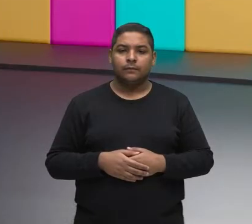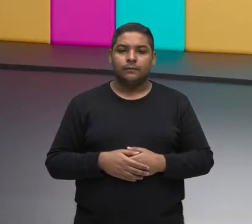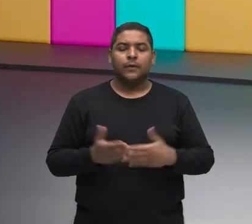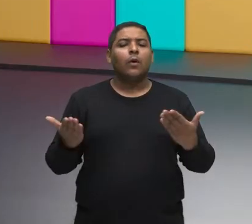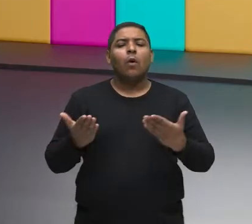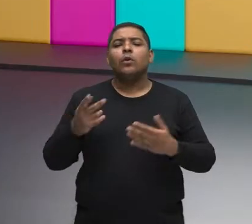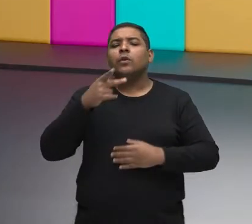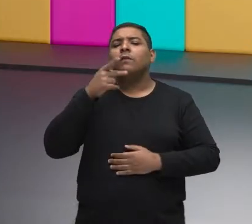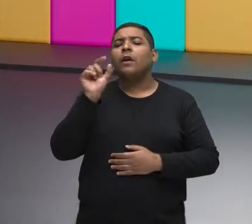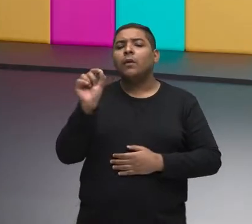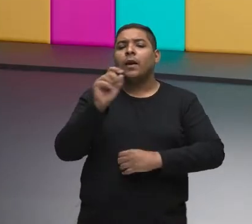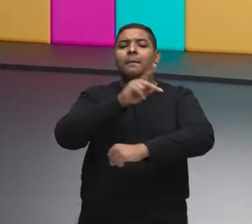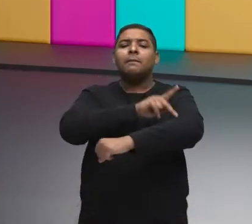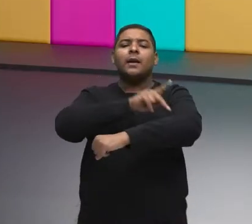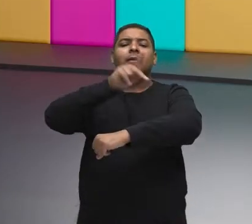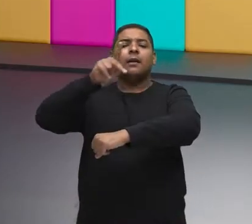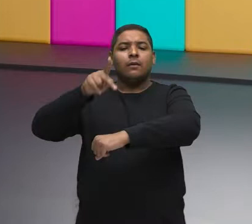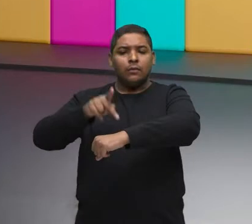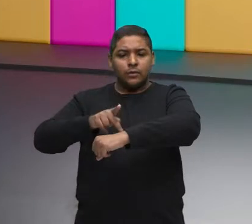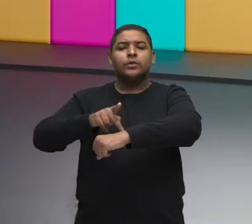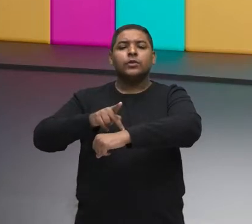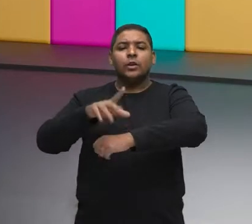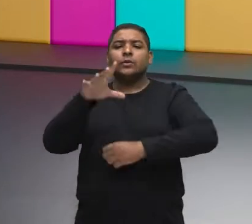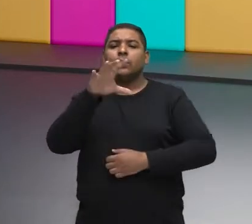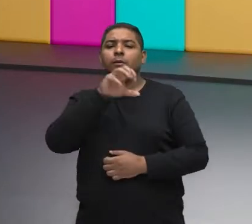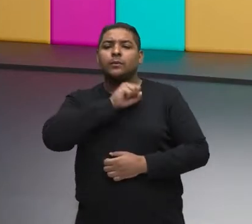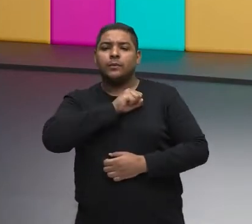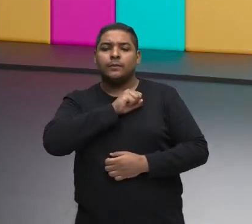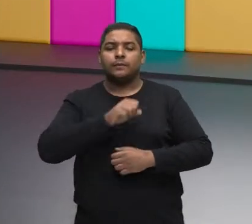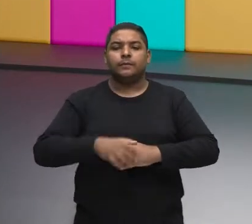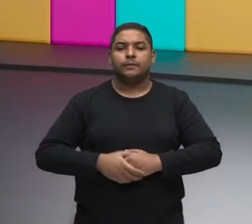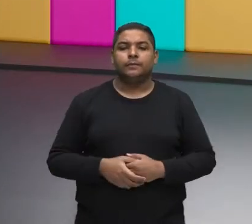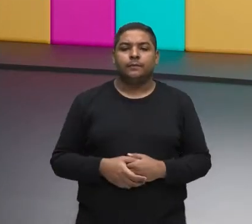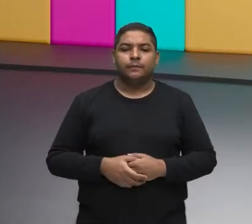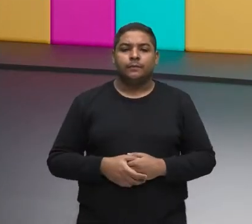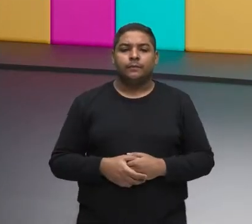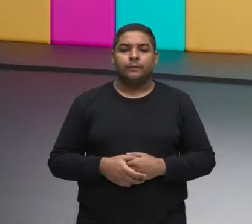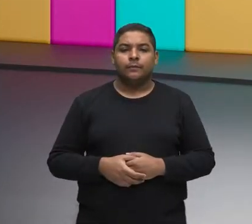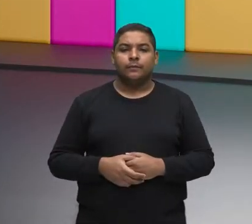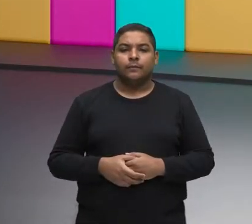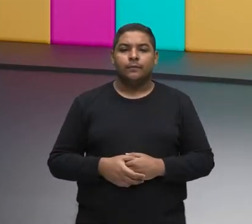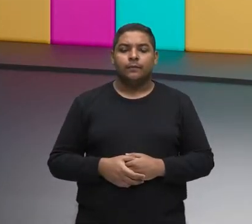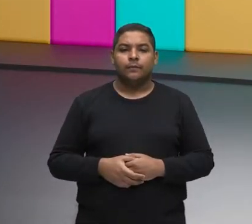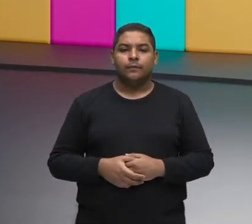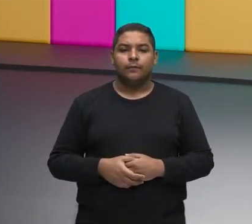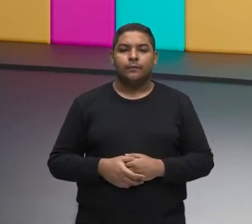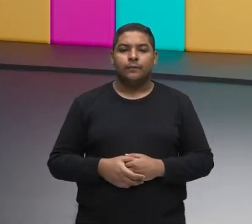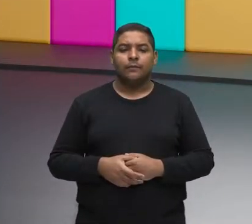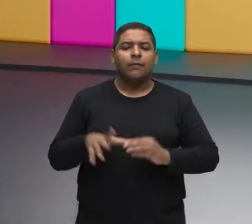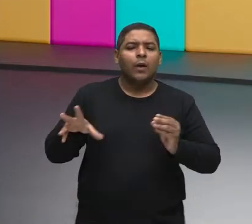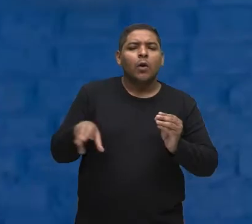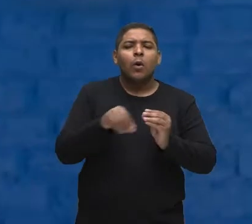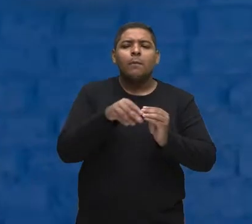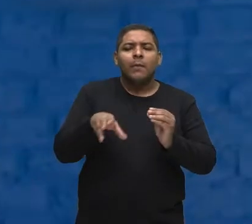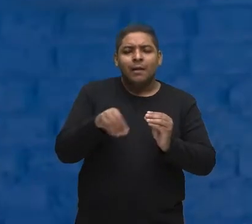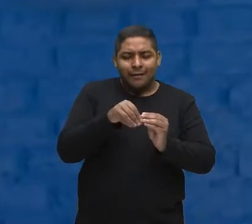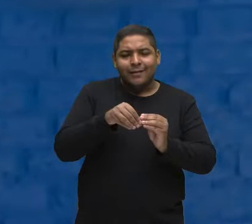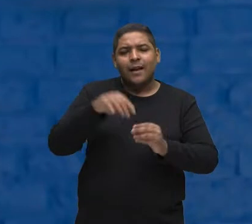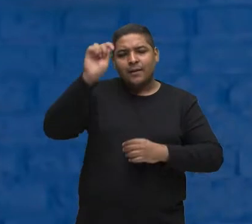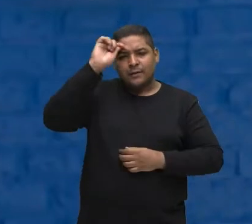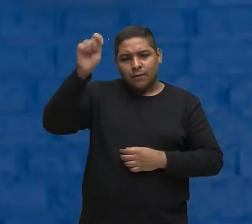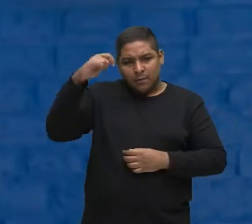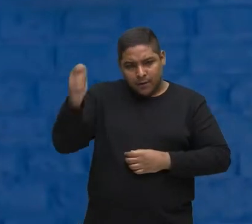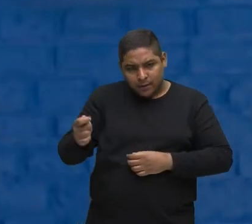Falar sobre a pedagogia do amor. E nós vamos completar essa homenagem.